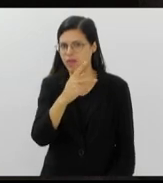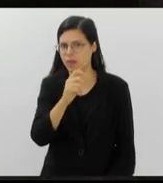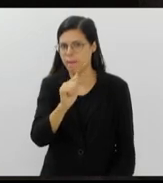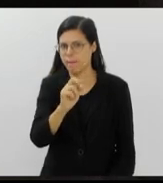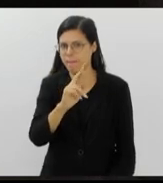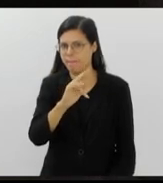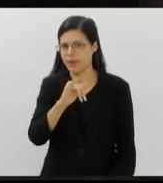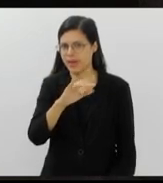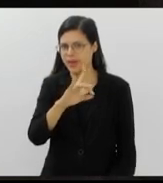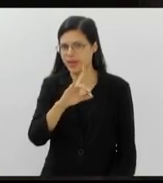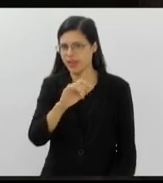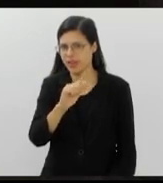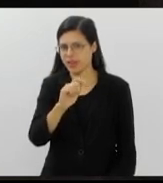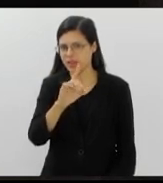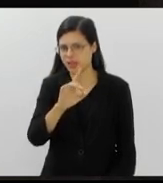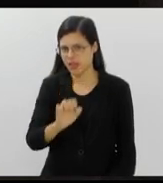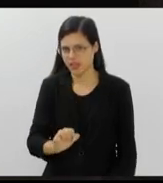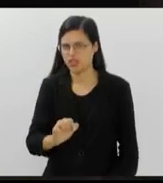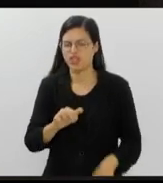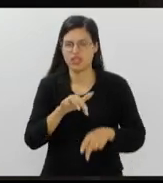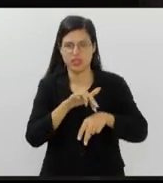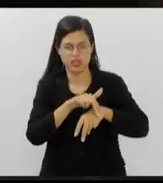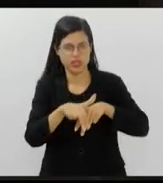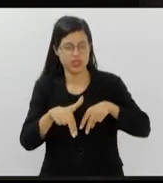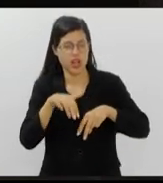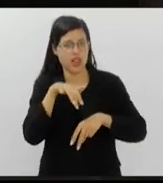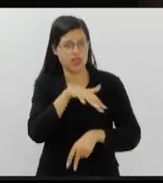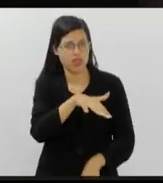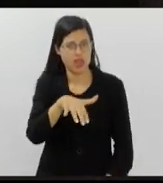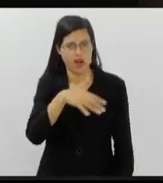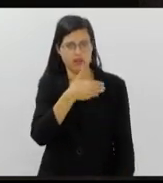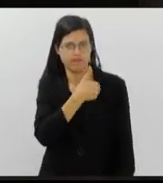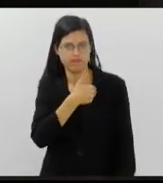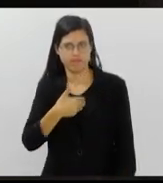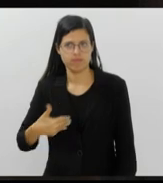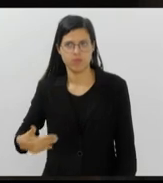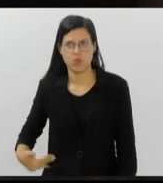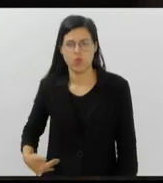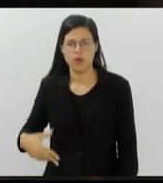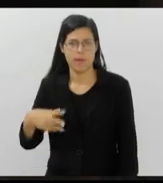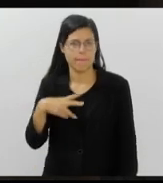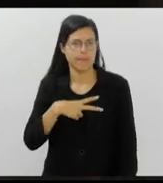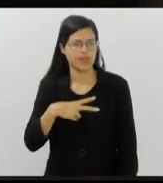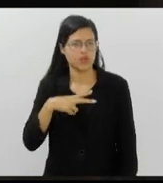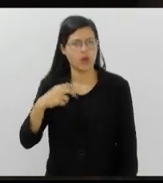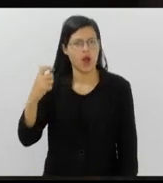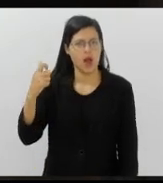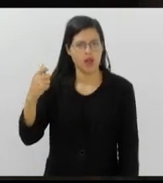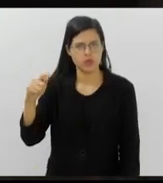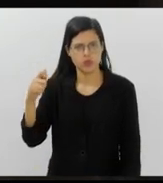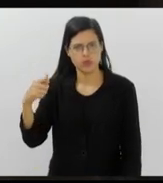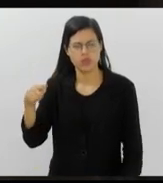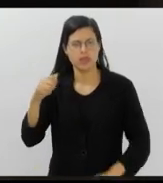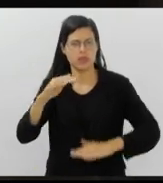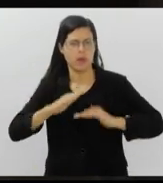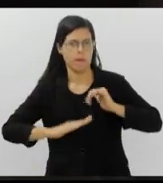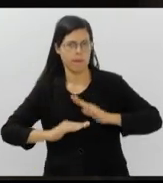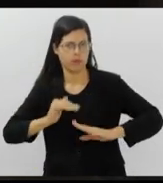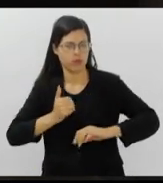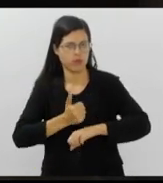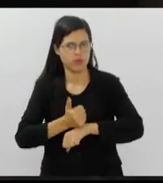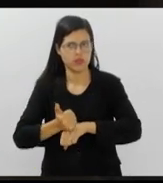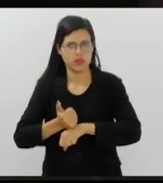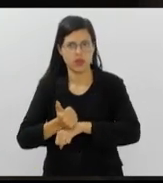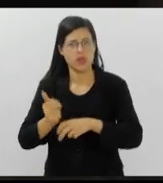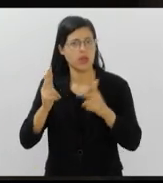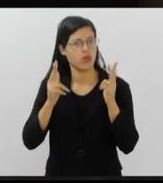registrar. Seja no setor público, privado, ou em associações profissionais, tal como a